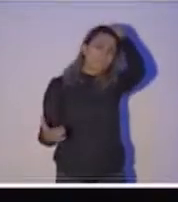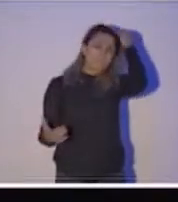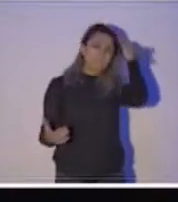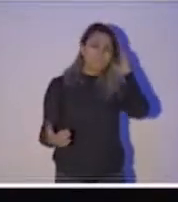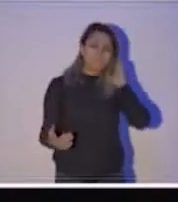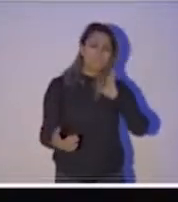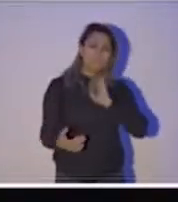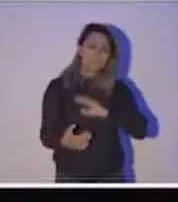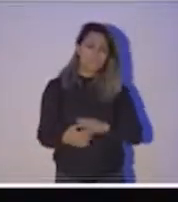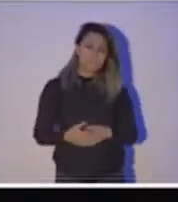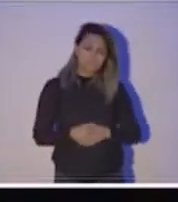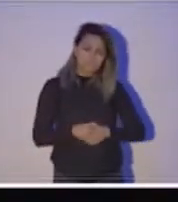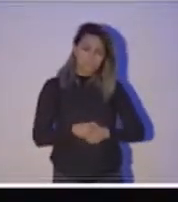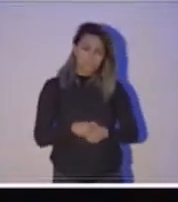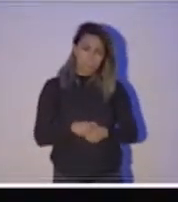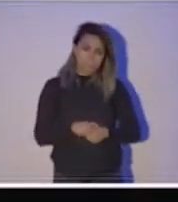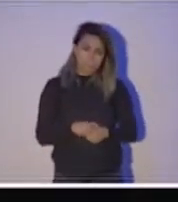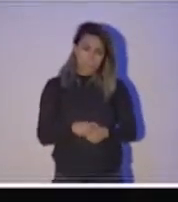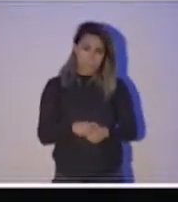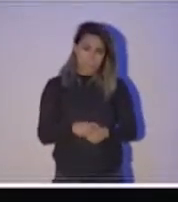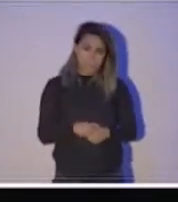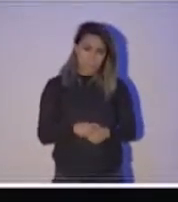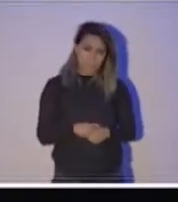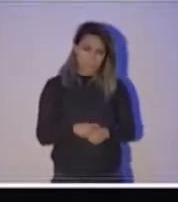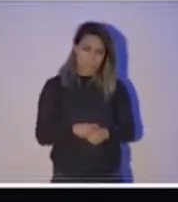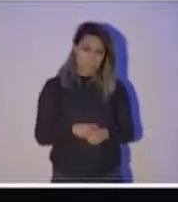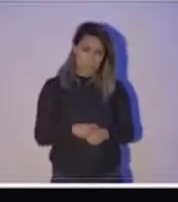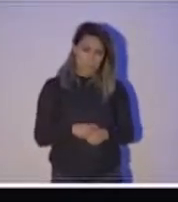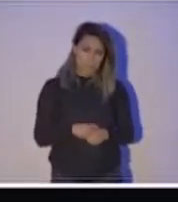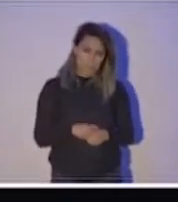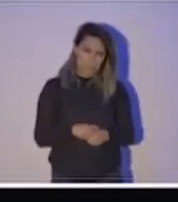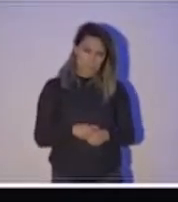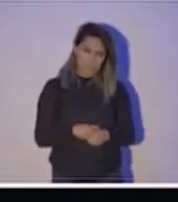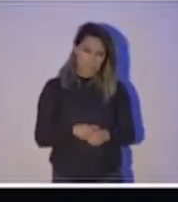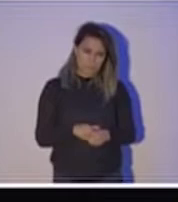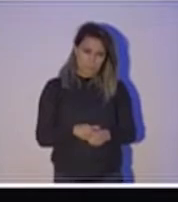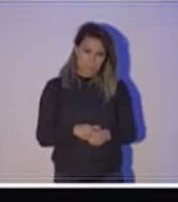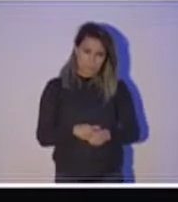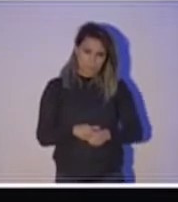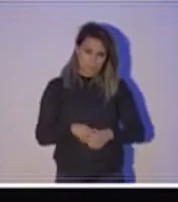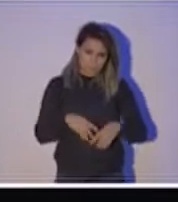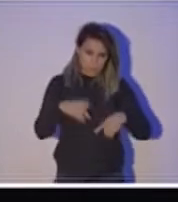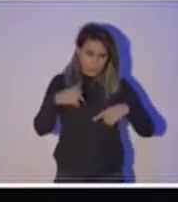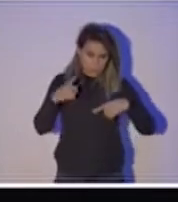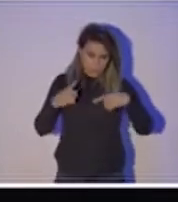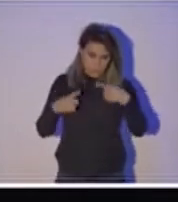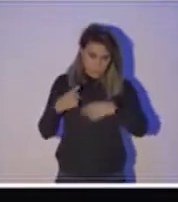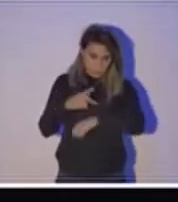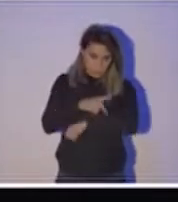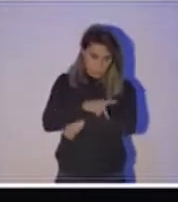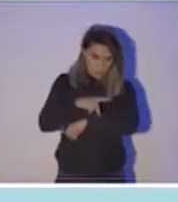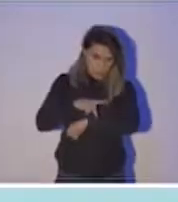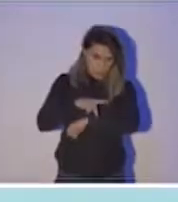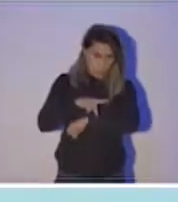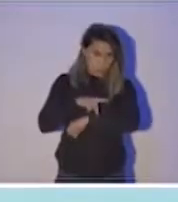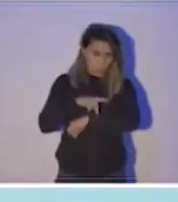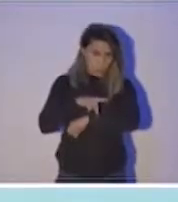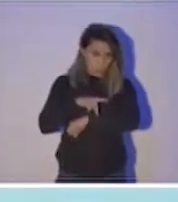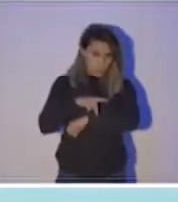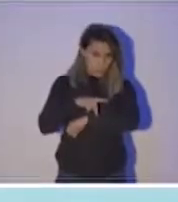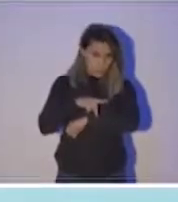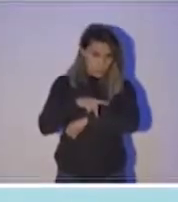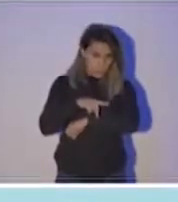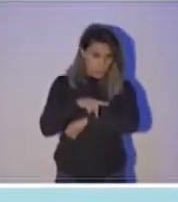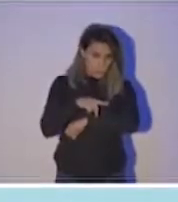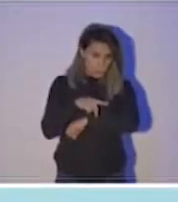Também outra questão que tira muito o tempo pedagógico é a questão de subir aula. Muitas vezes falta